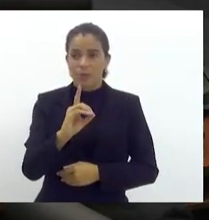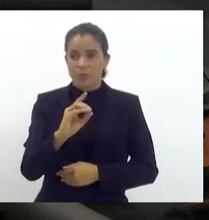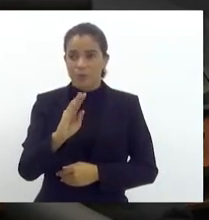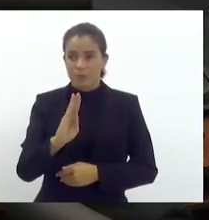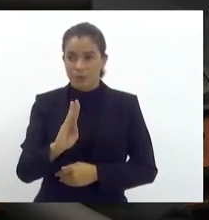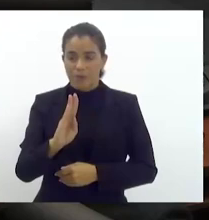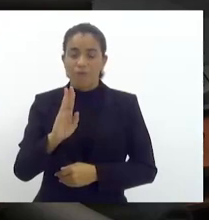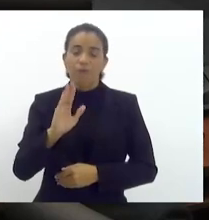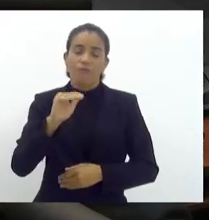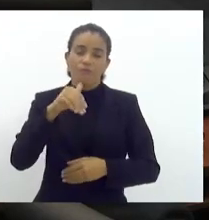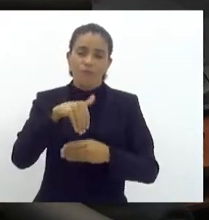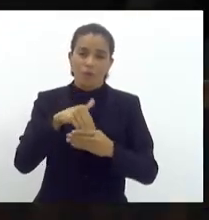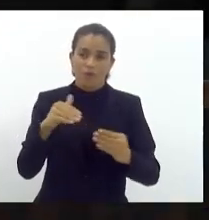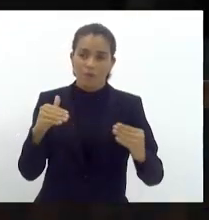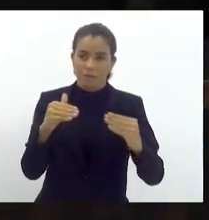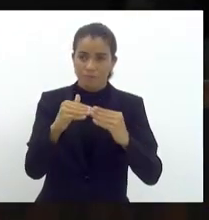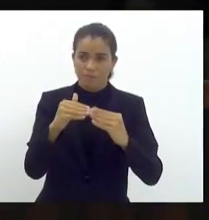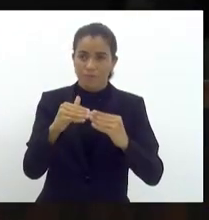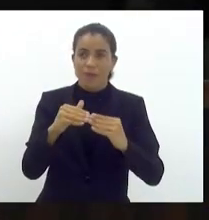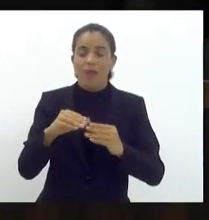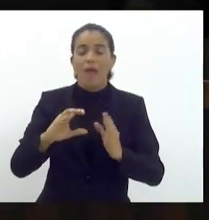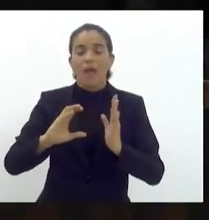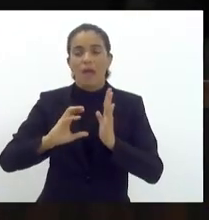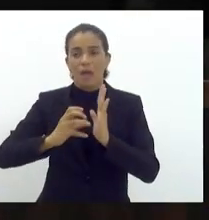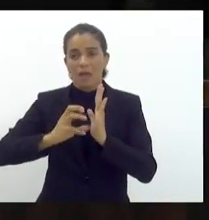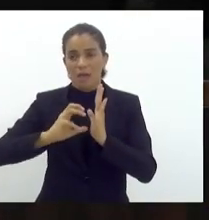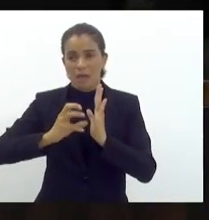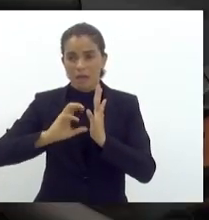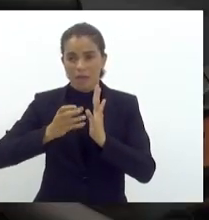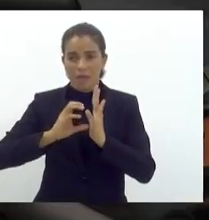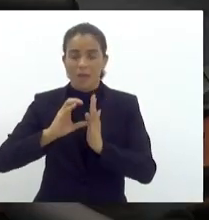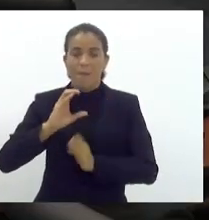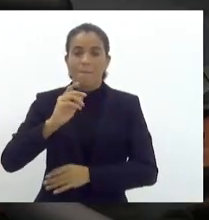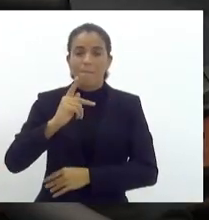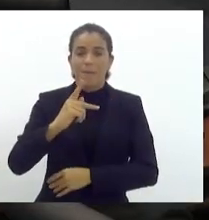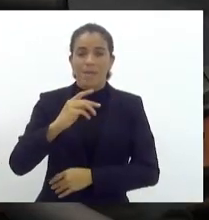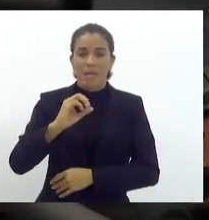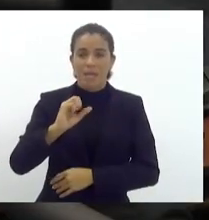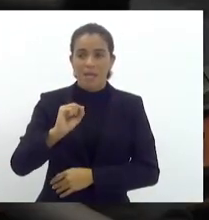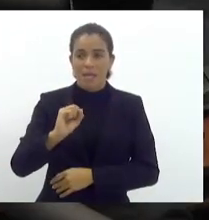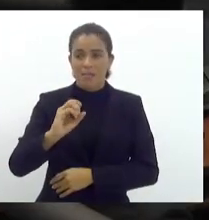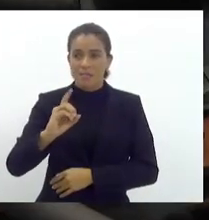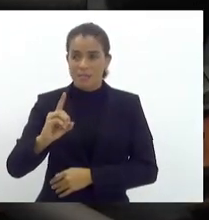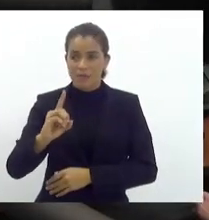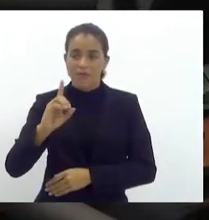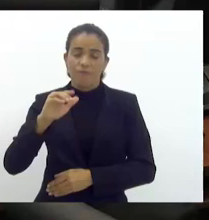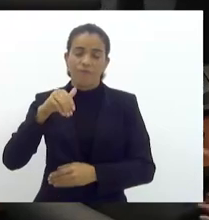bancada do PSB a bancada do PSD também